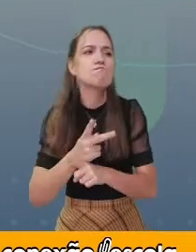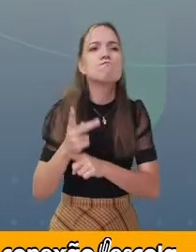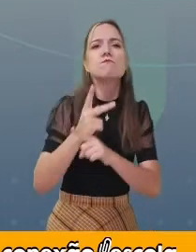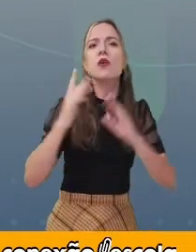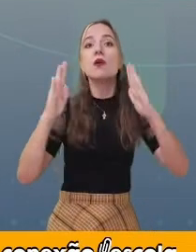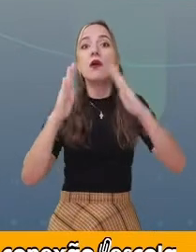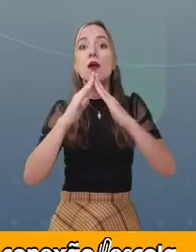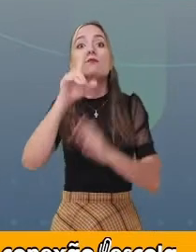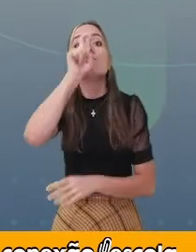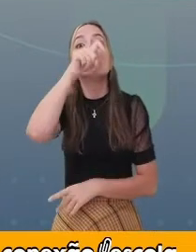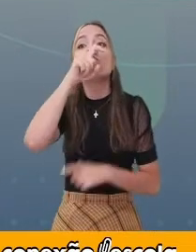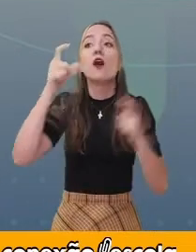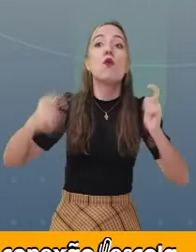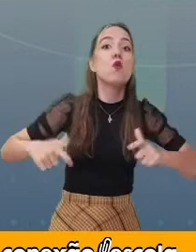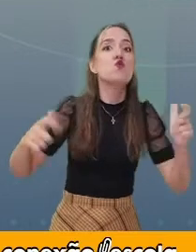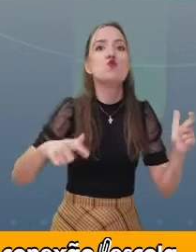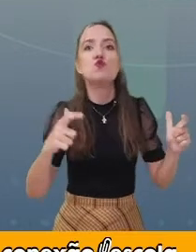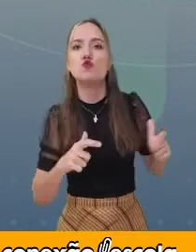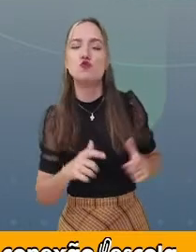bruxa.